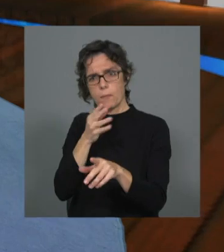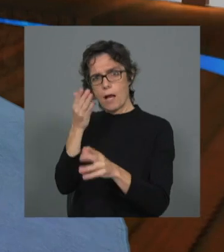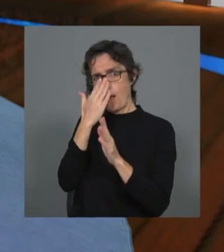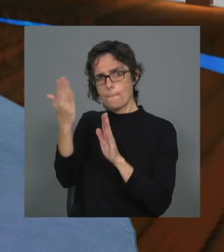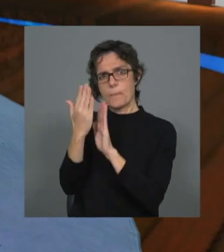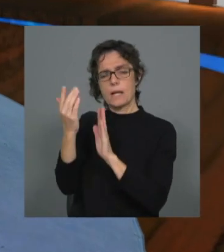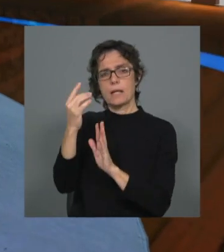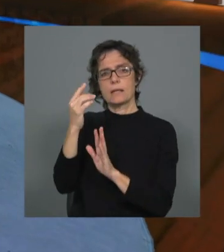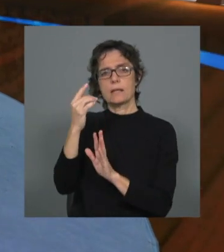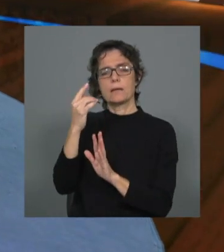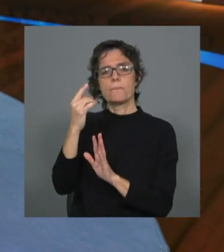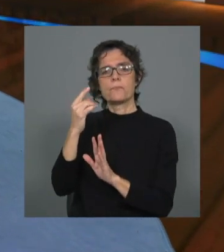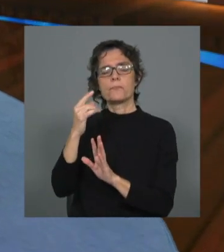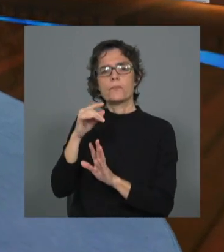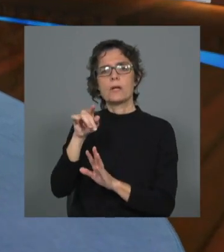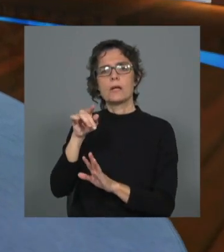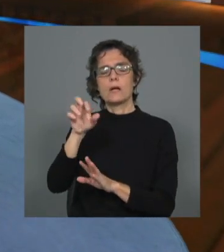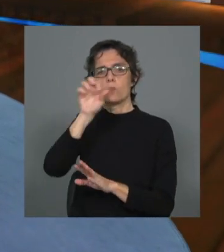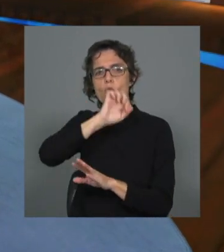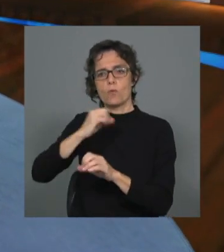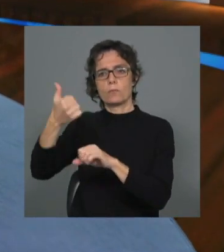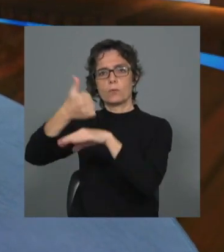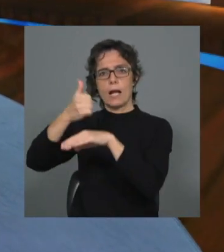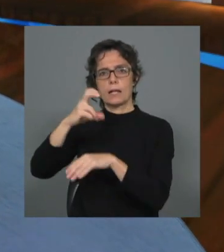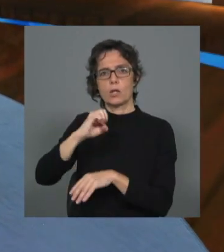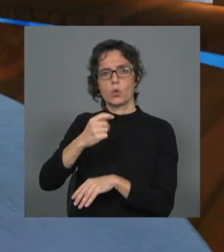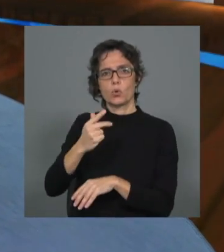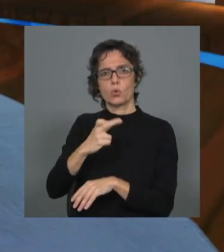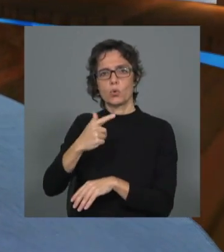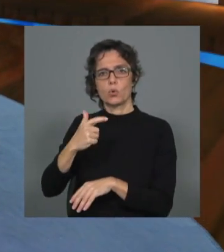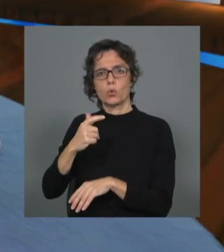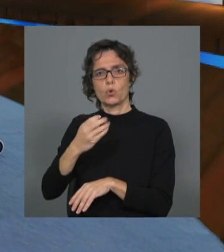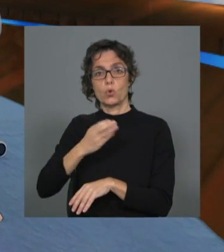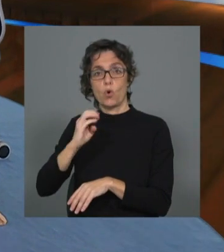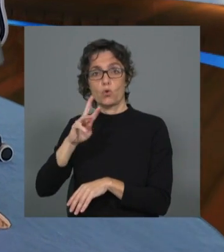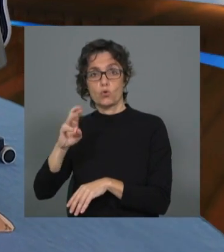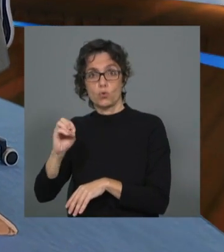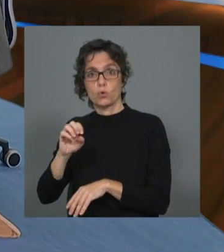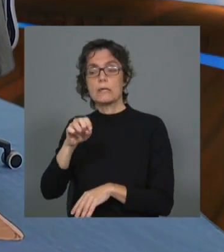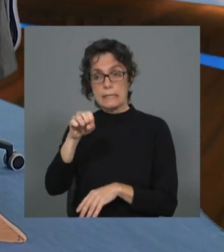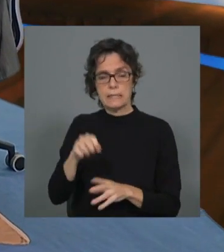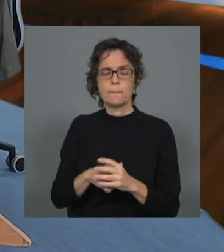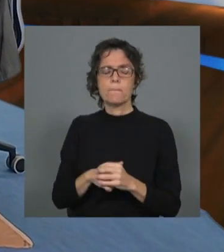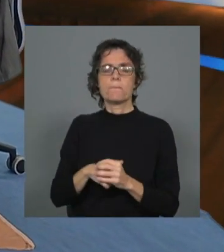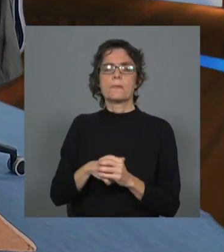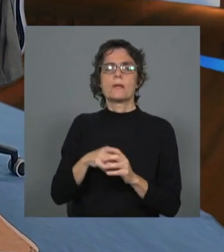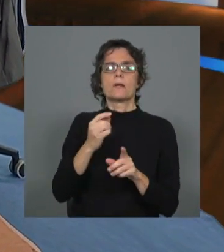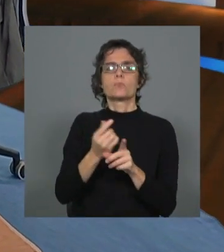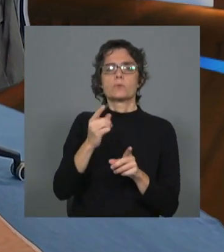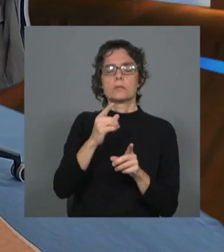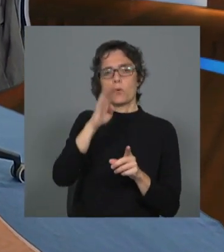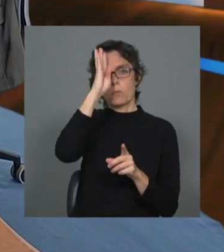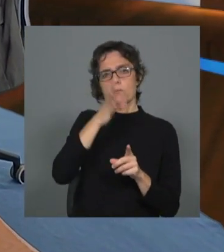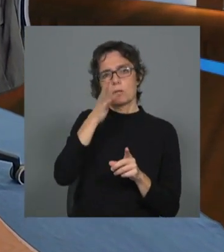Jerónimo II, Sim. que ele depois explicou até com algum detalhe aos jornalistas, porque parte dos católicos, à altura